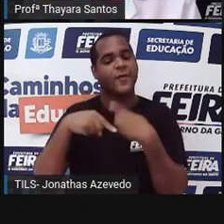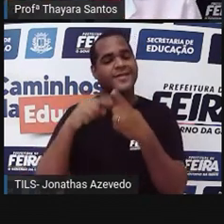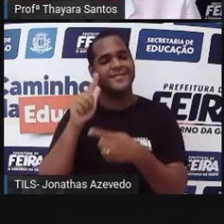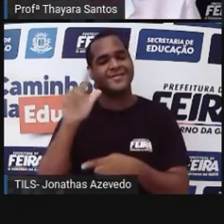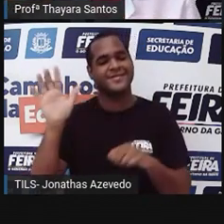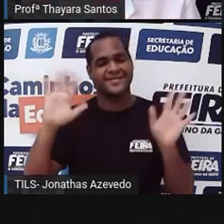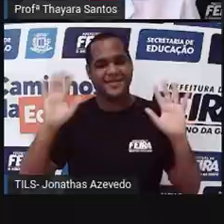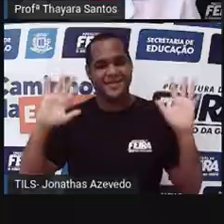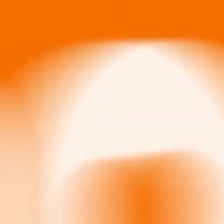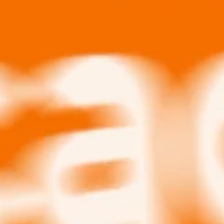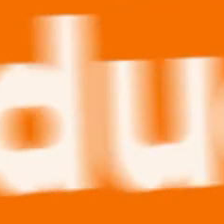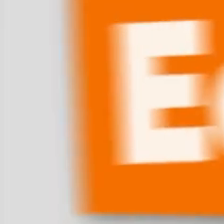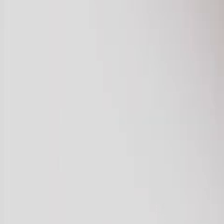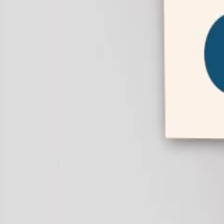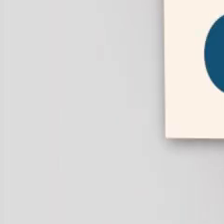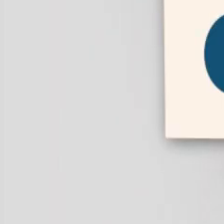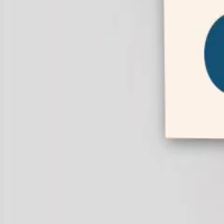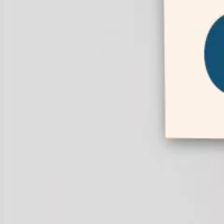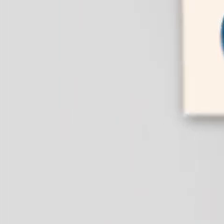gente. Tchau, tchau.